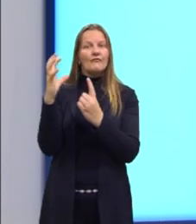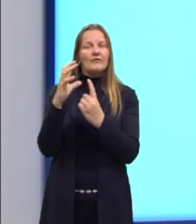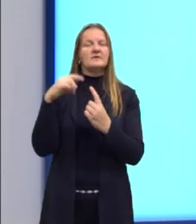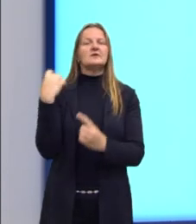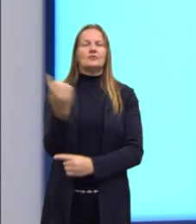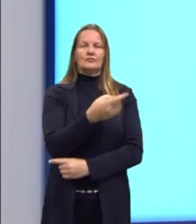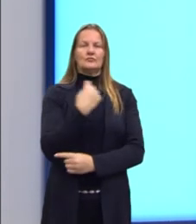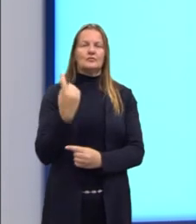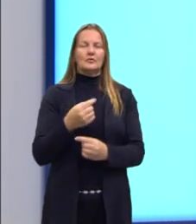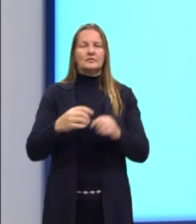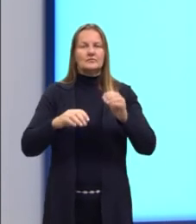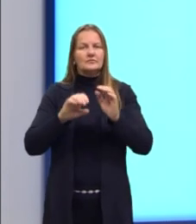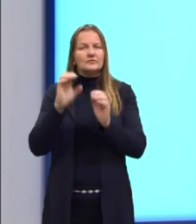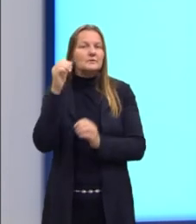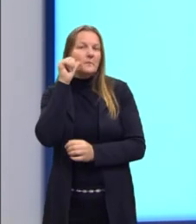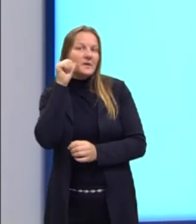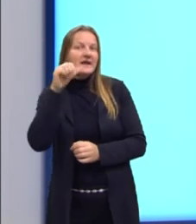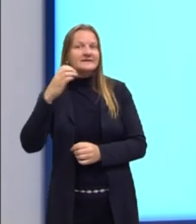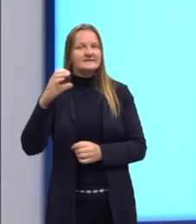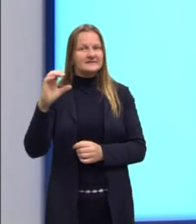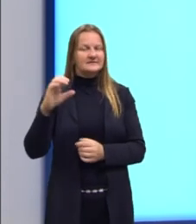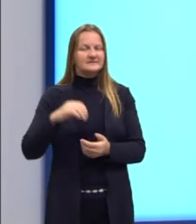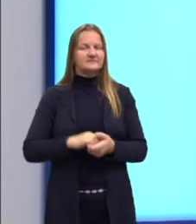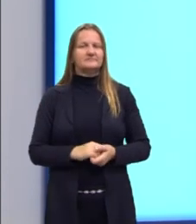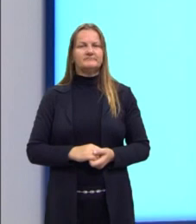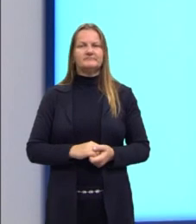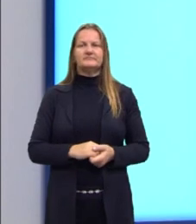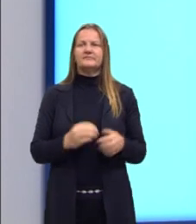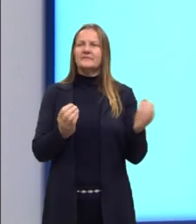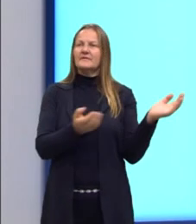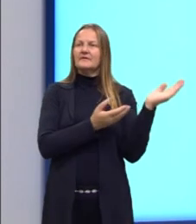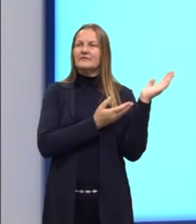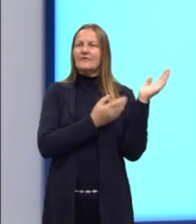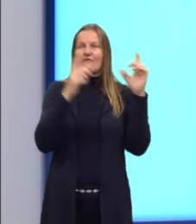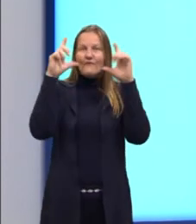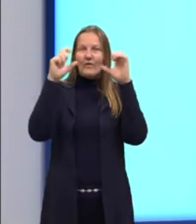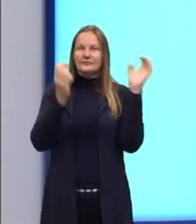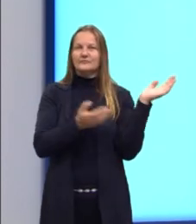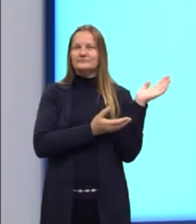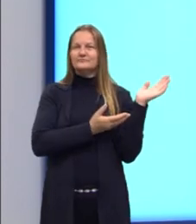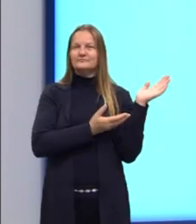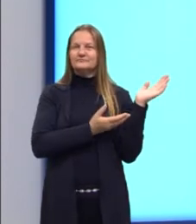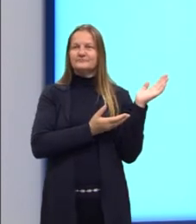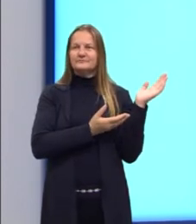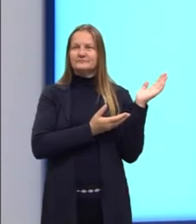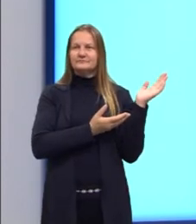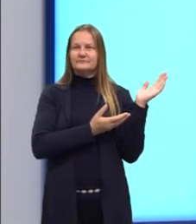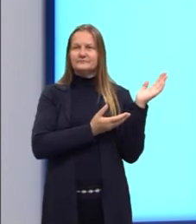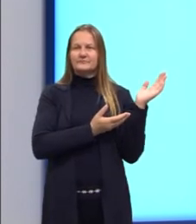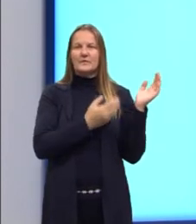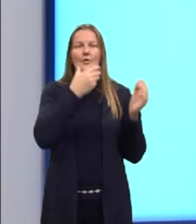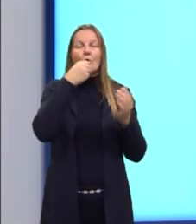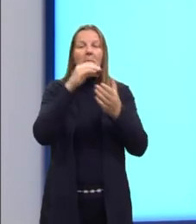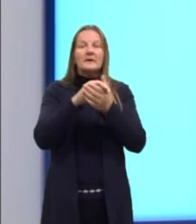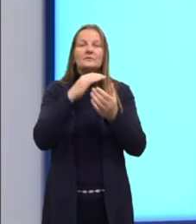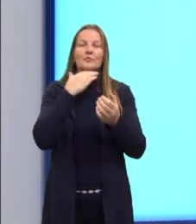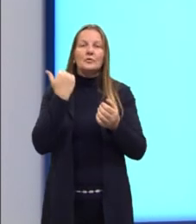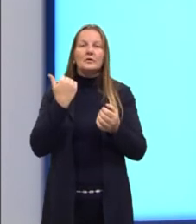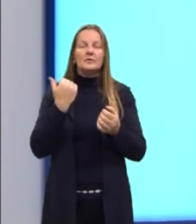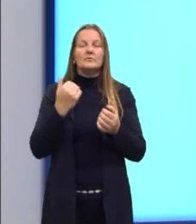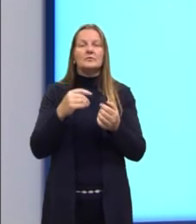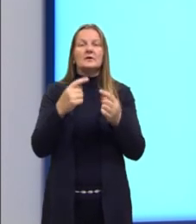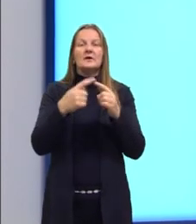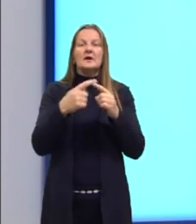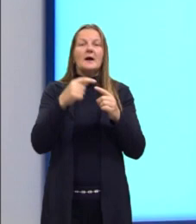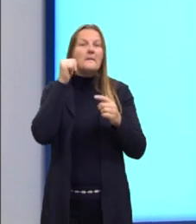para nós cientistas mulheres ó e aqui tá ela mesmo depois da morte do seu marido quero que seu